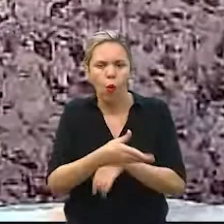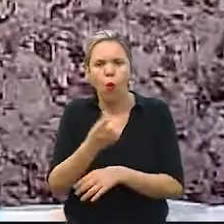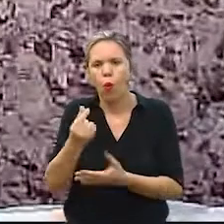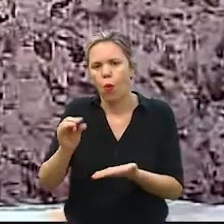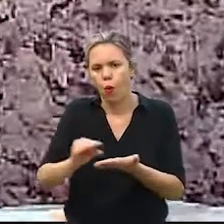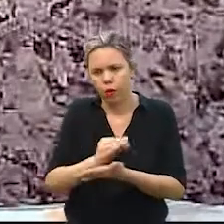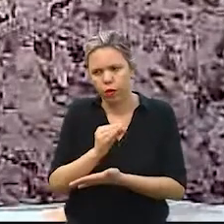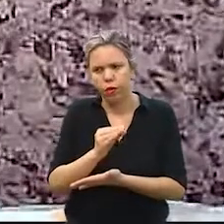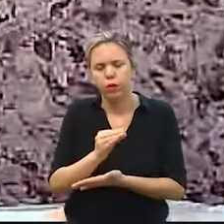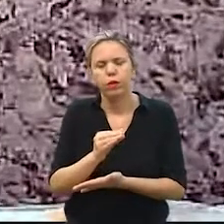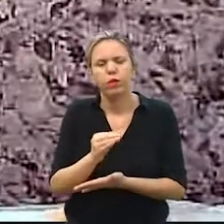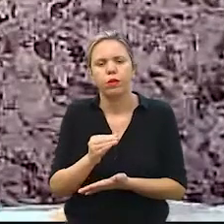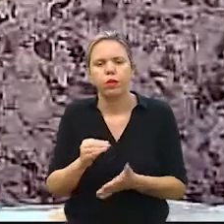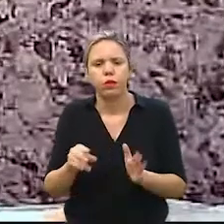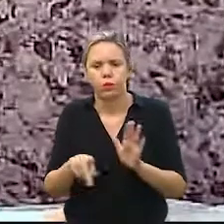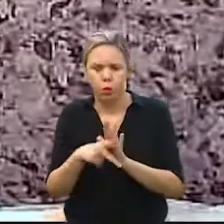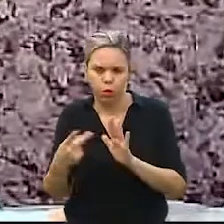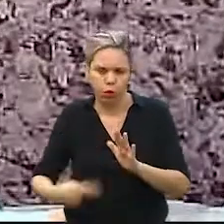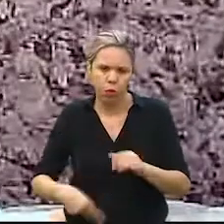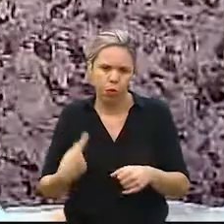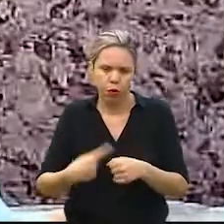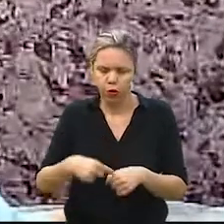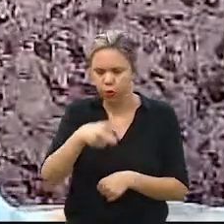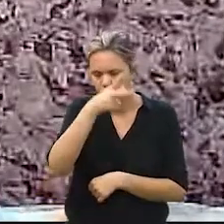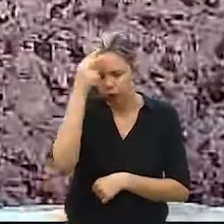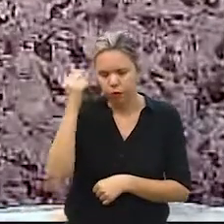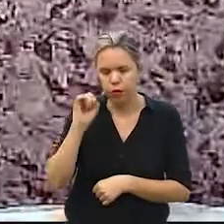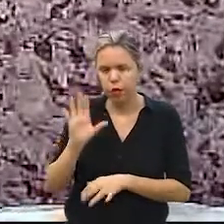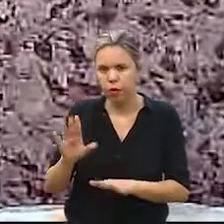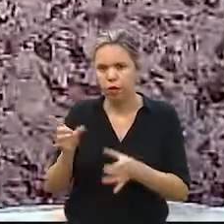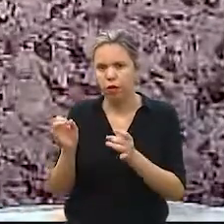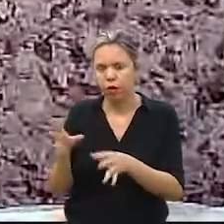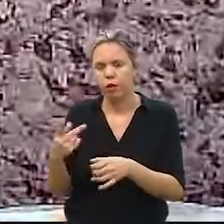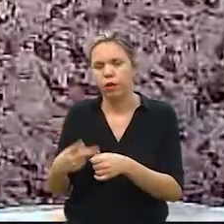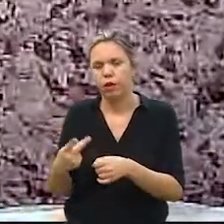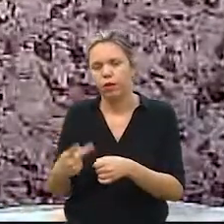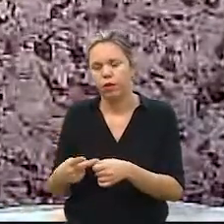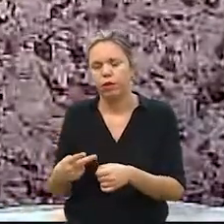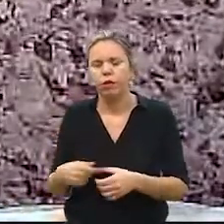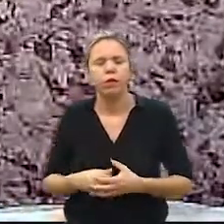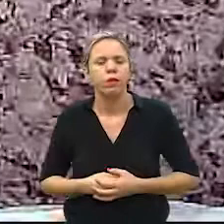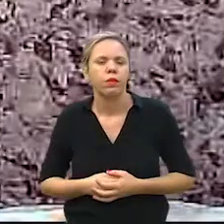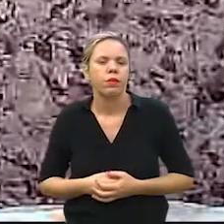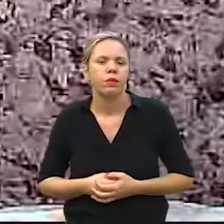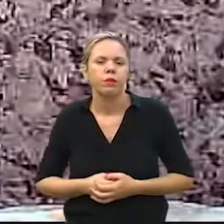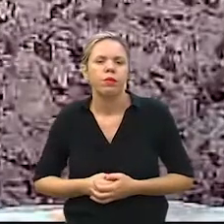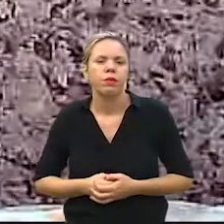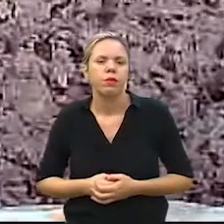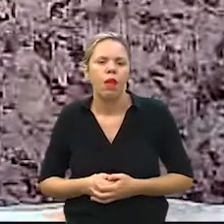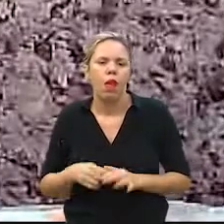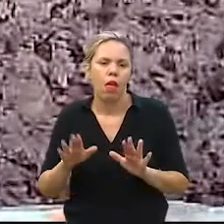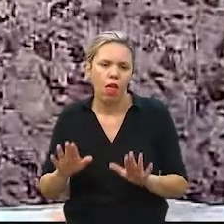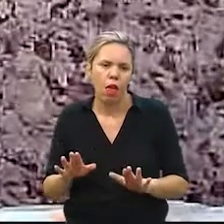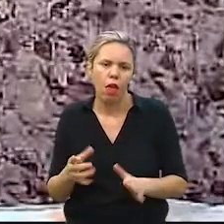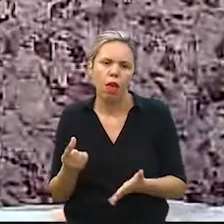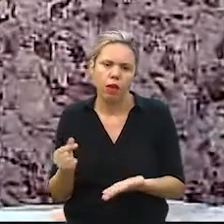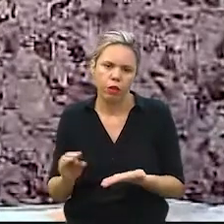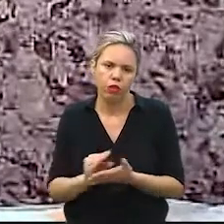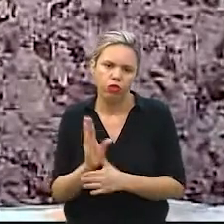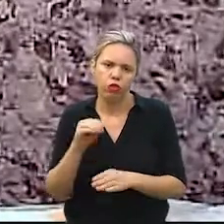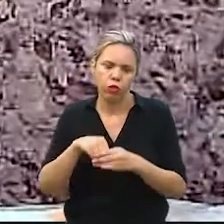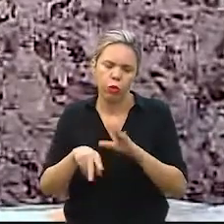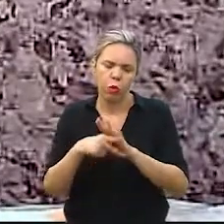receita de capital, apesar de ter sido vendido um produto inservível, por exemplo, mas é uma receita de capital.